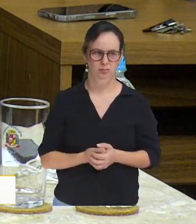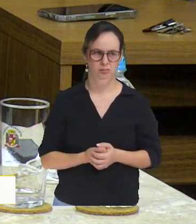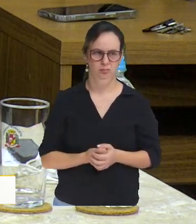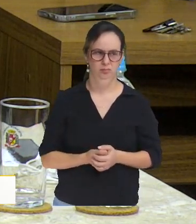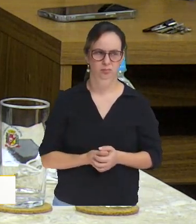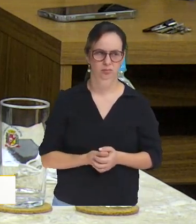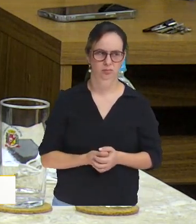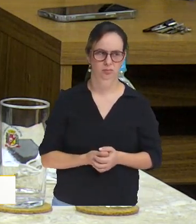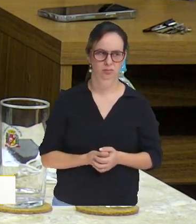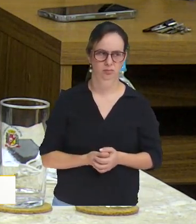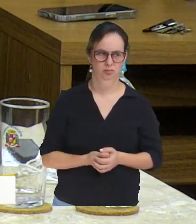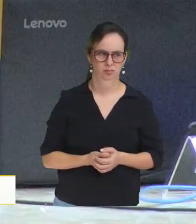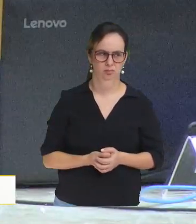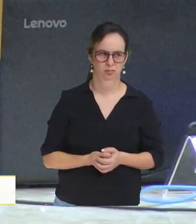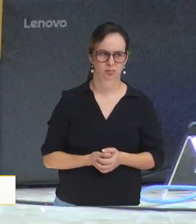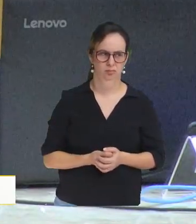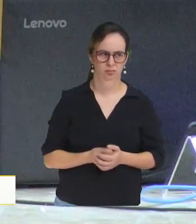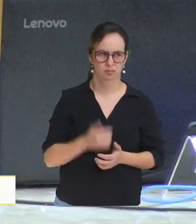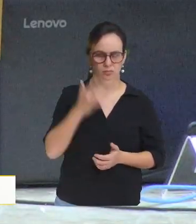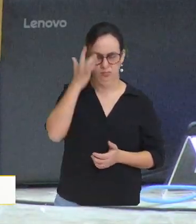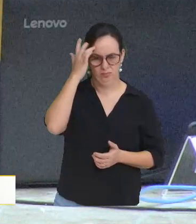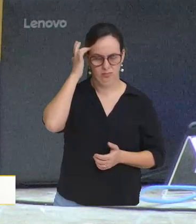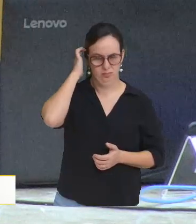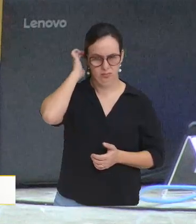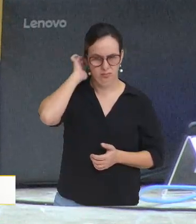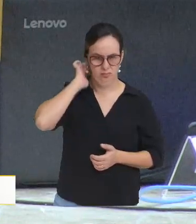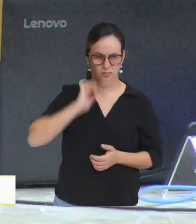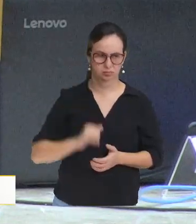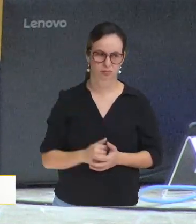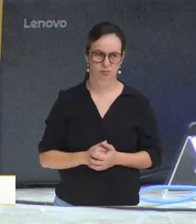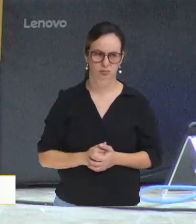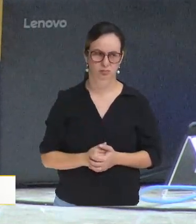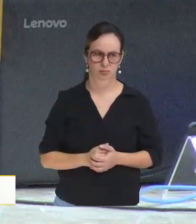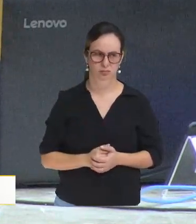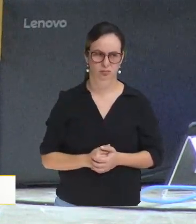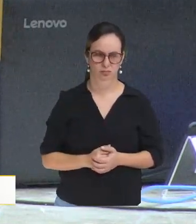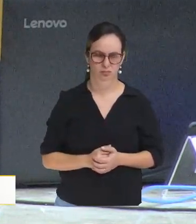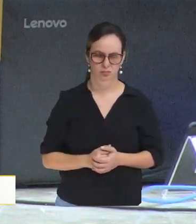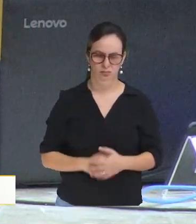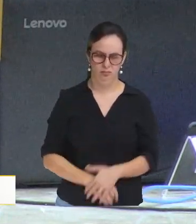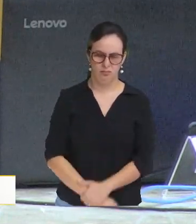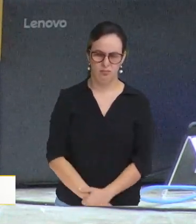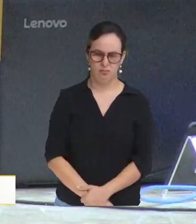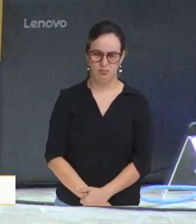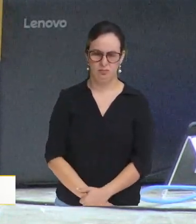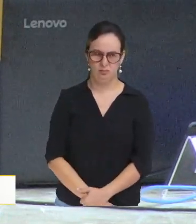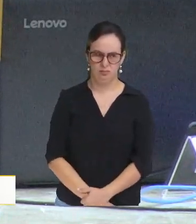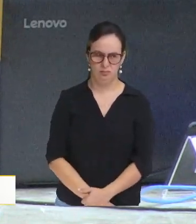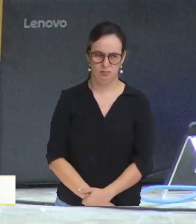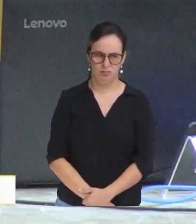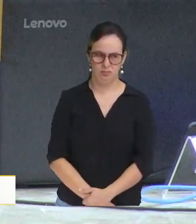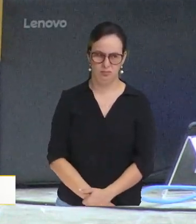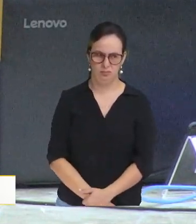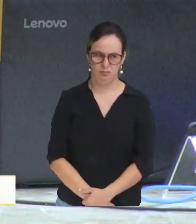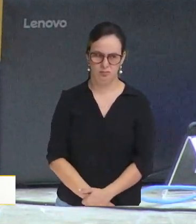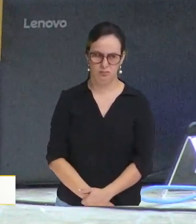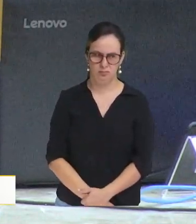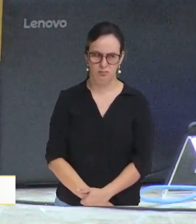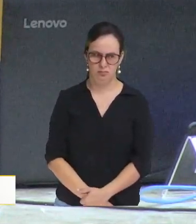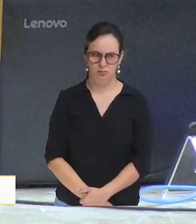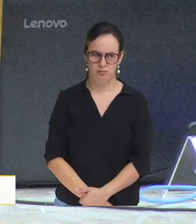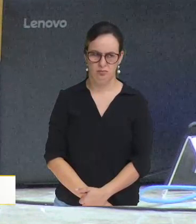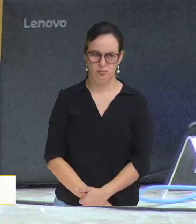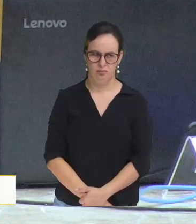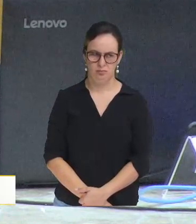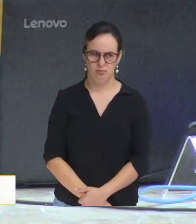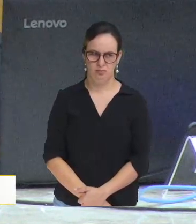Pela ordem, esgotou o tempo, o vereador pode pedir o seu tempo, aí tem 10 minutos para a discussão do projeto.